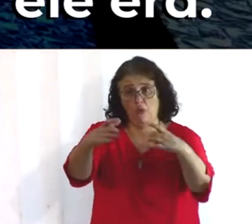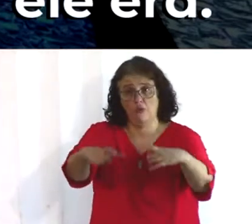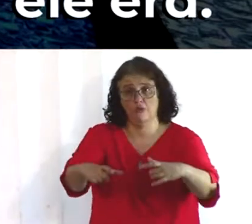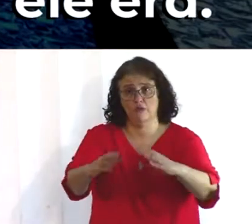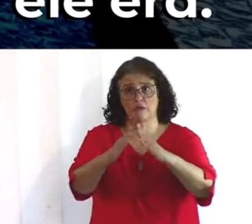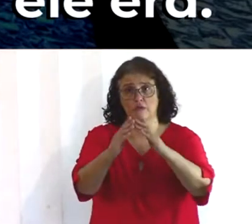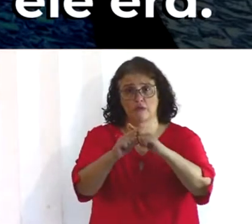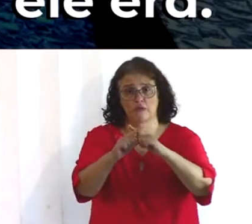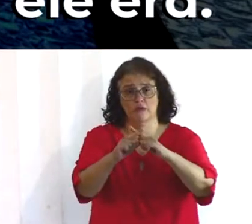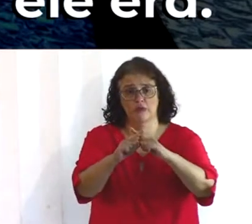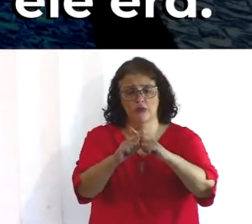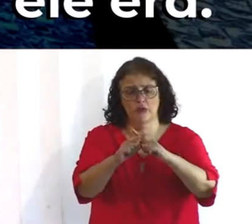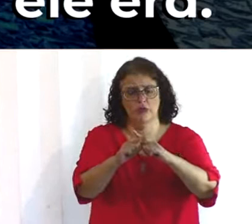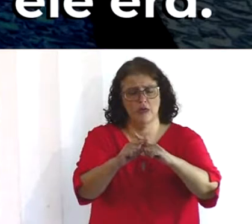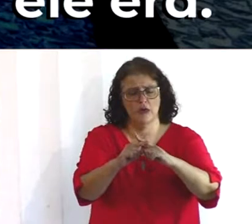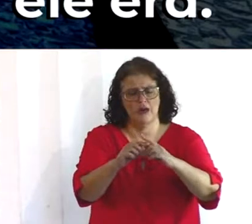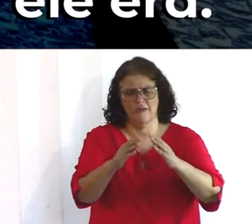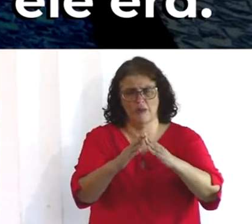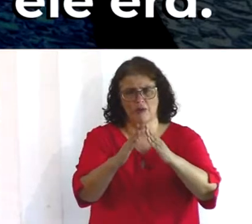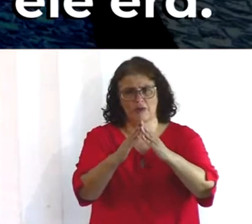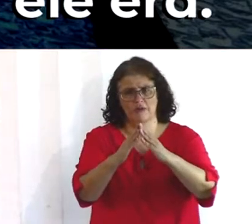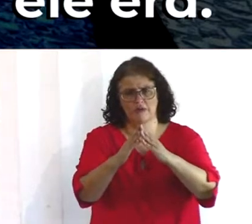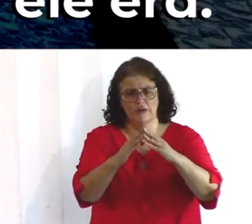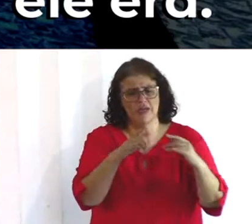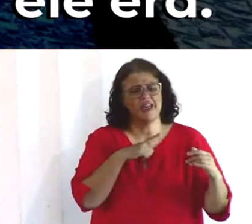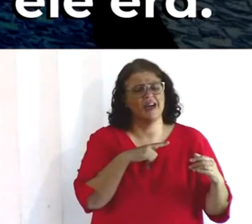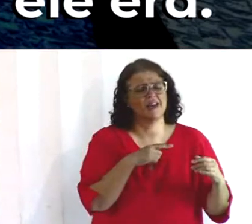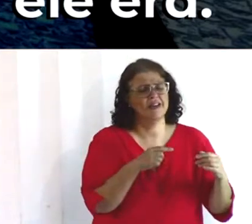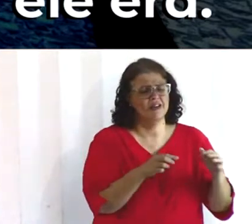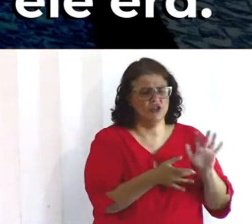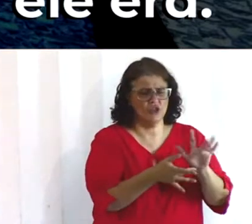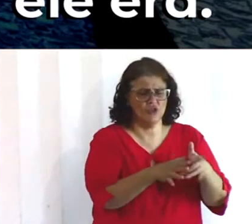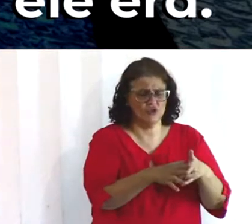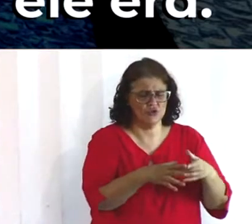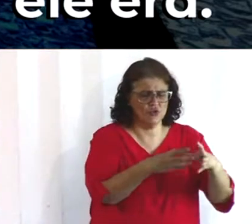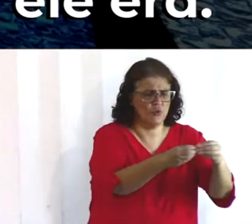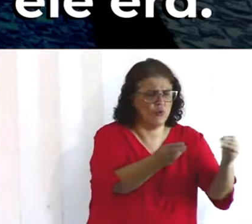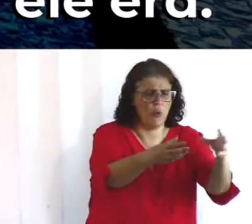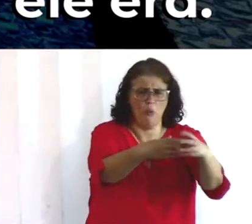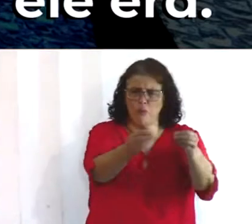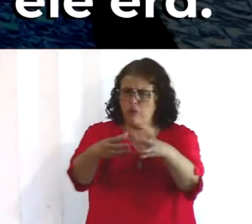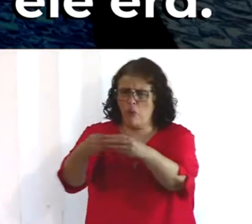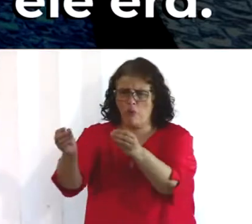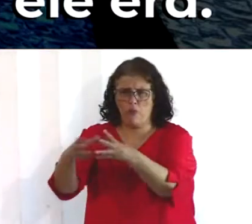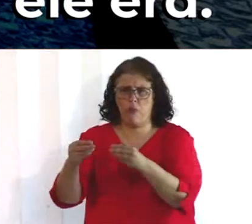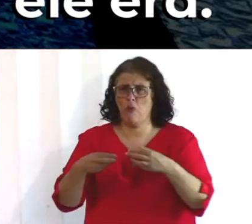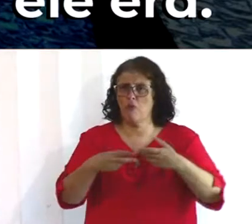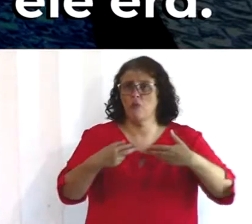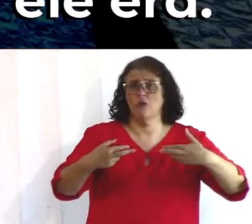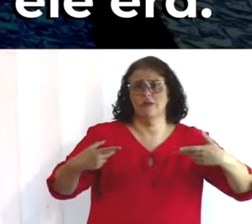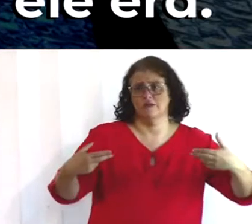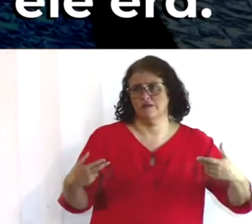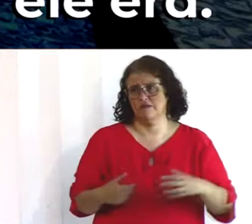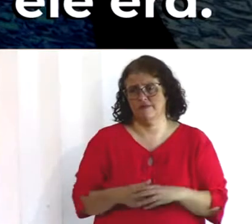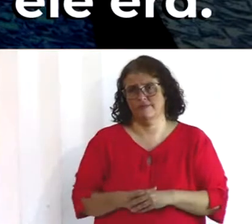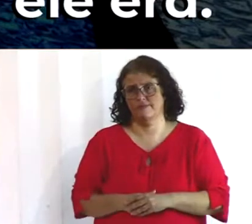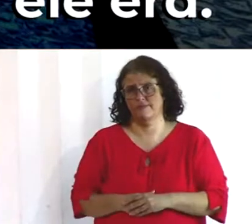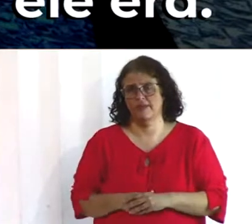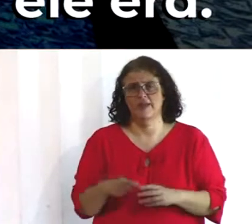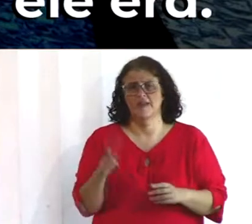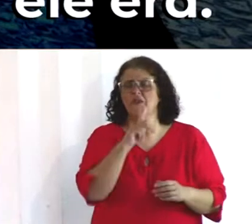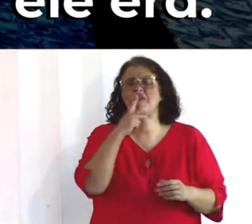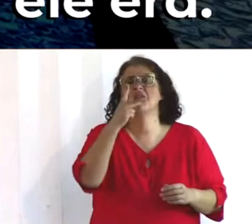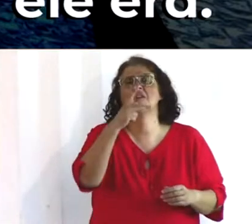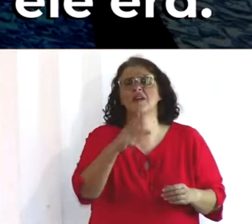de toda sorte de enfermidades, também expeliu muitos demônios, não lhes permitindo que